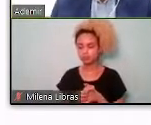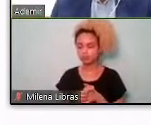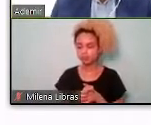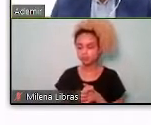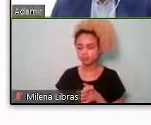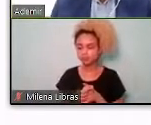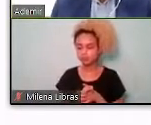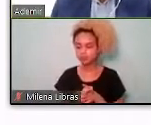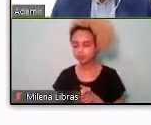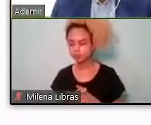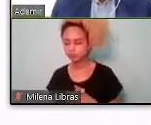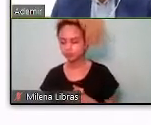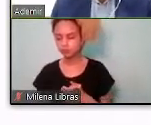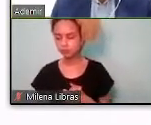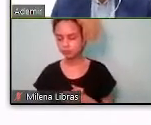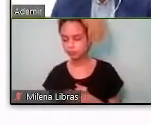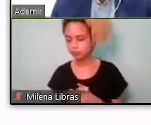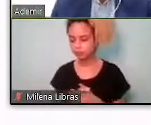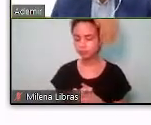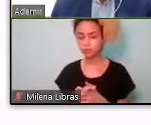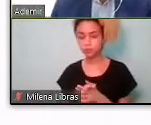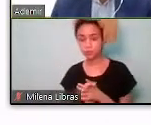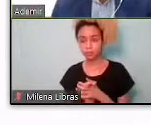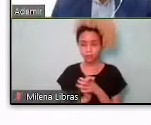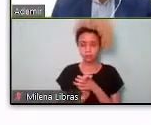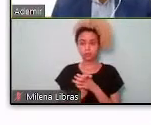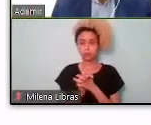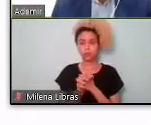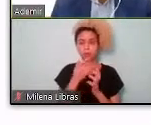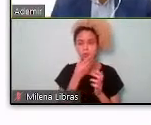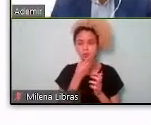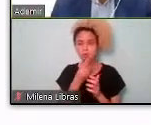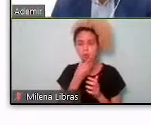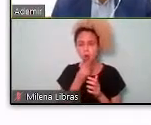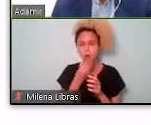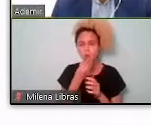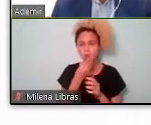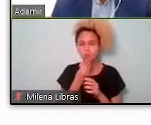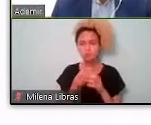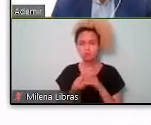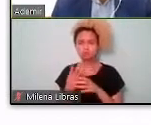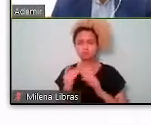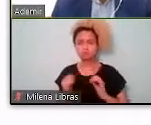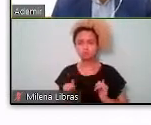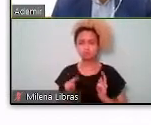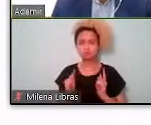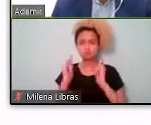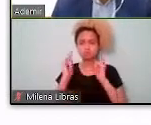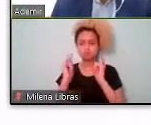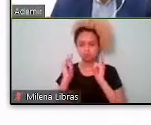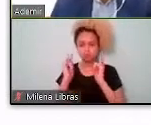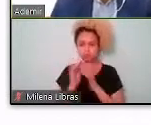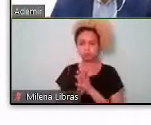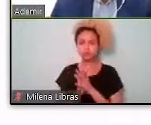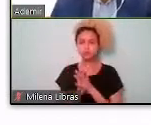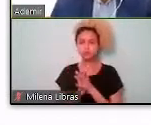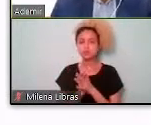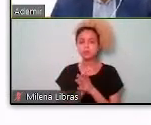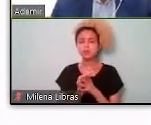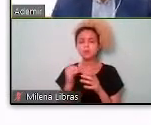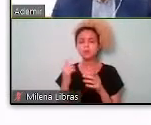Não seria nem um exagero dizer que o homem criou os edifícios até certo ponto a sua imagem e a sua semelhança. O